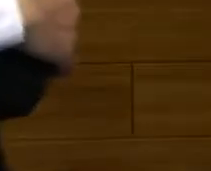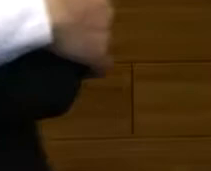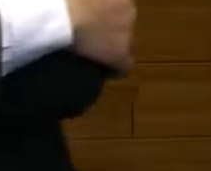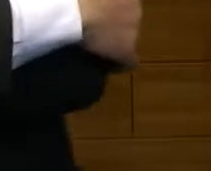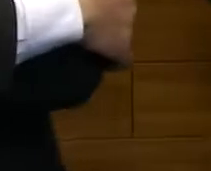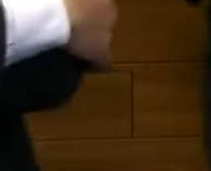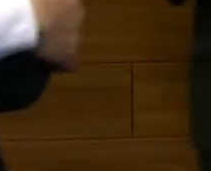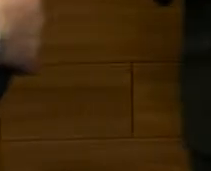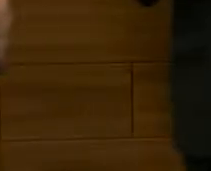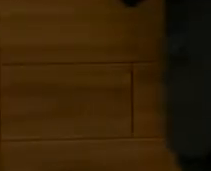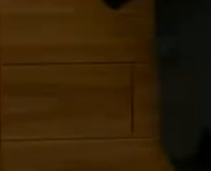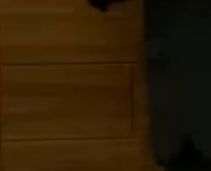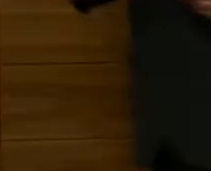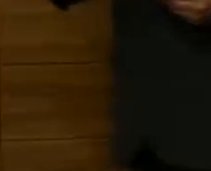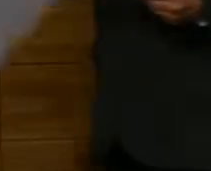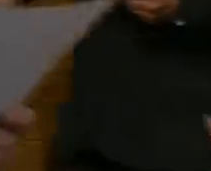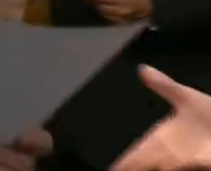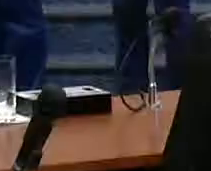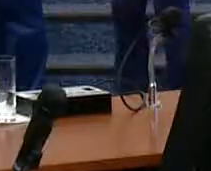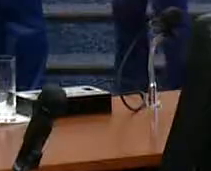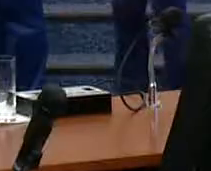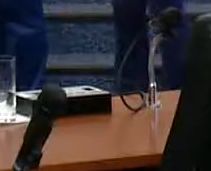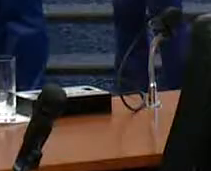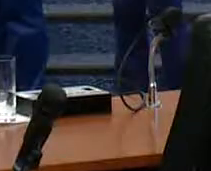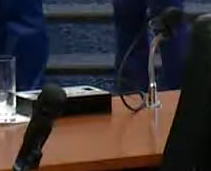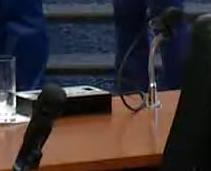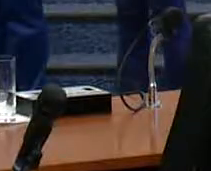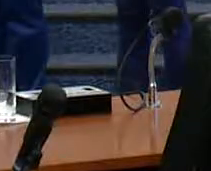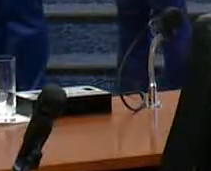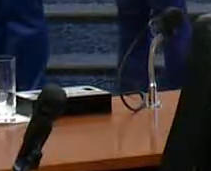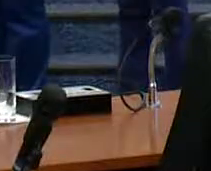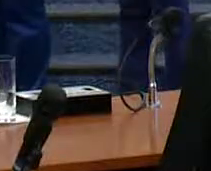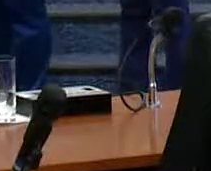Nossos agradecimentos pelo trabalho. Por favor, Abilene.